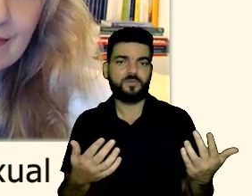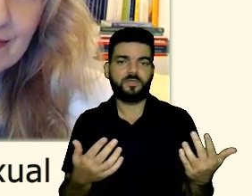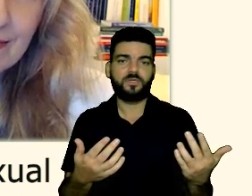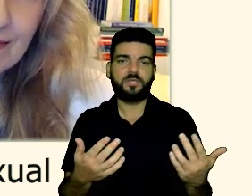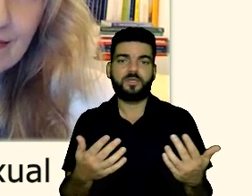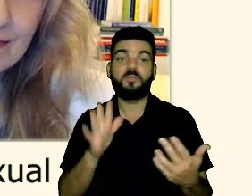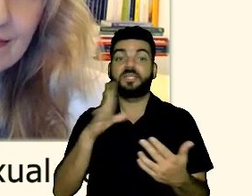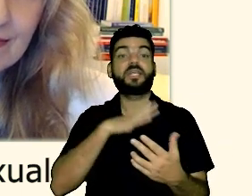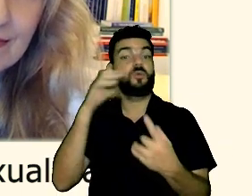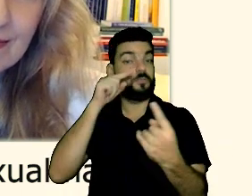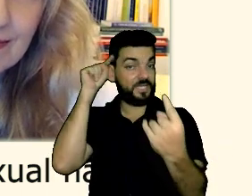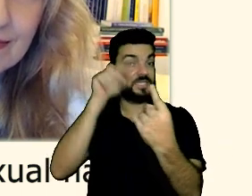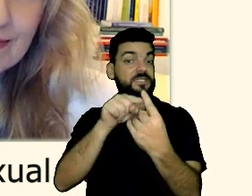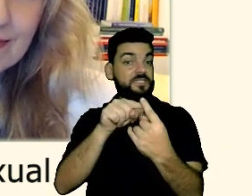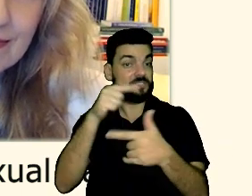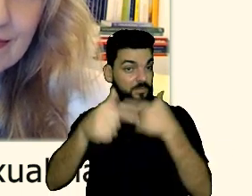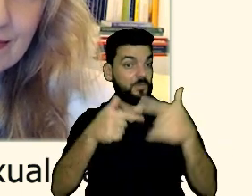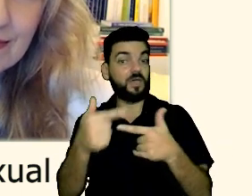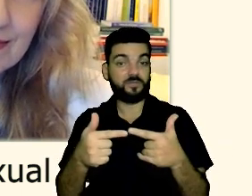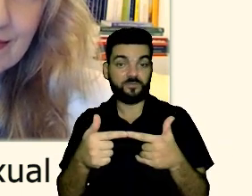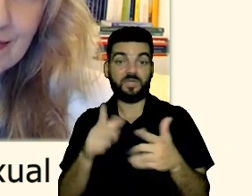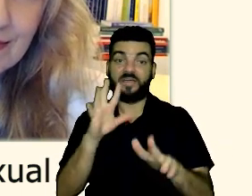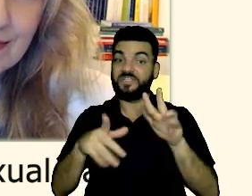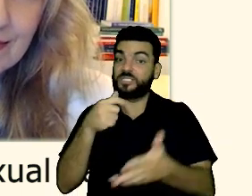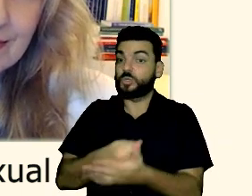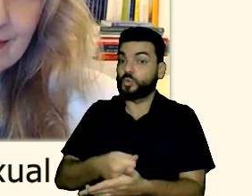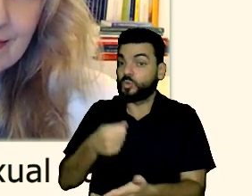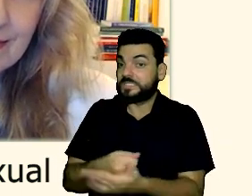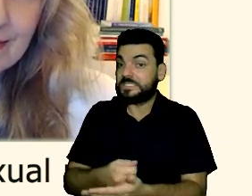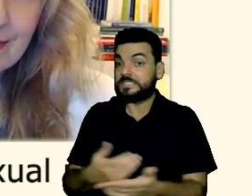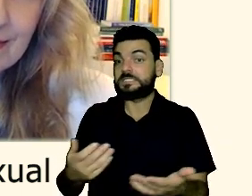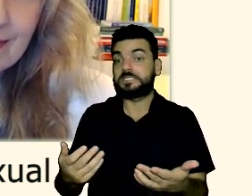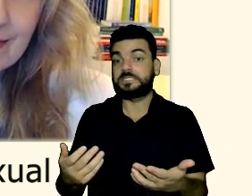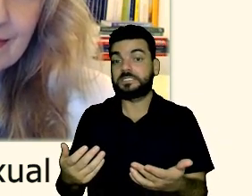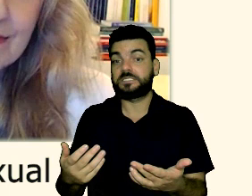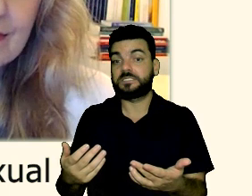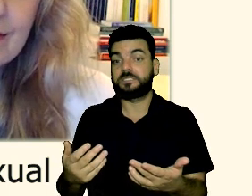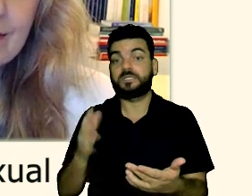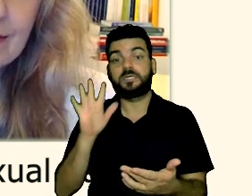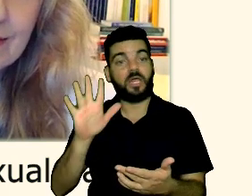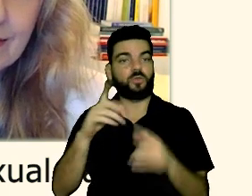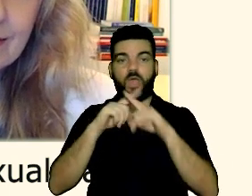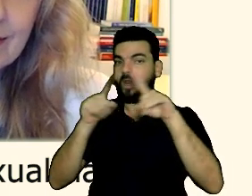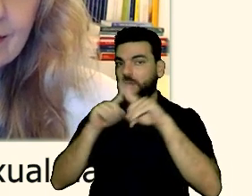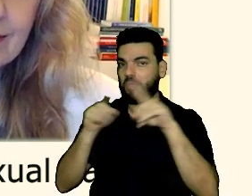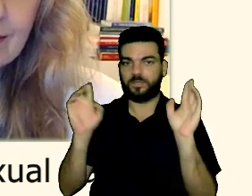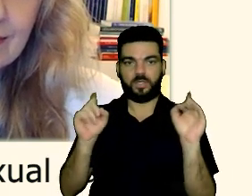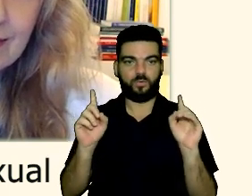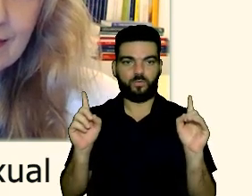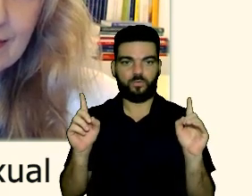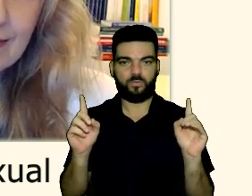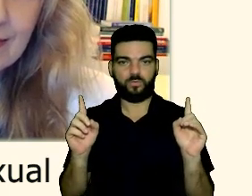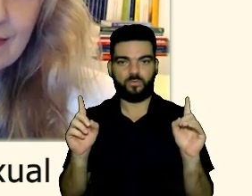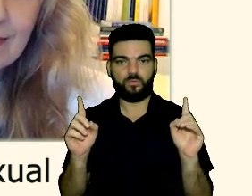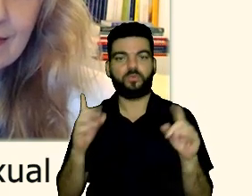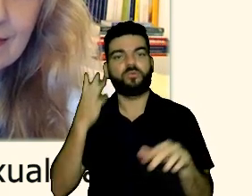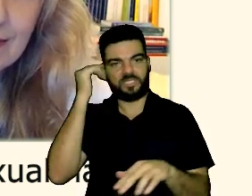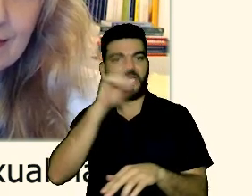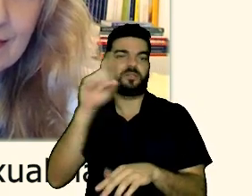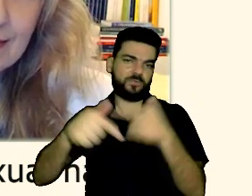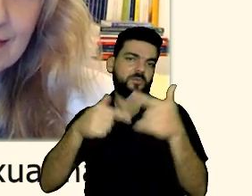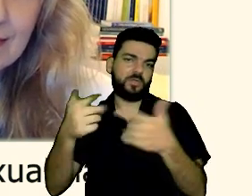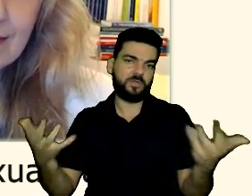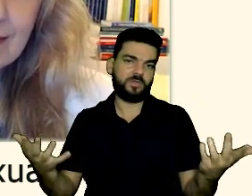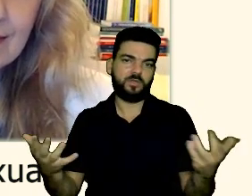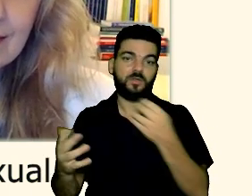a gente vive nessa instituição que é muito hierarquizada e tem metas de